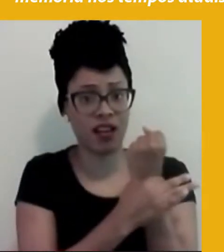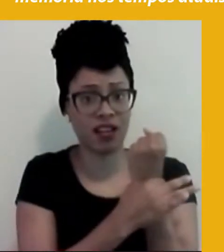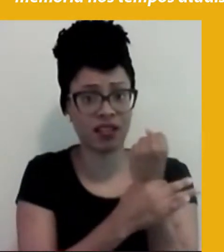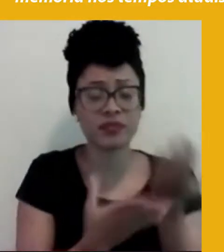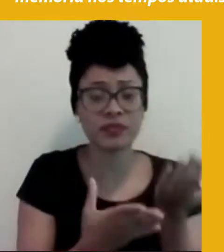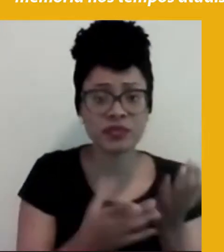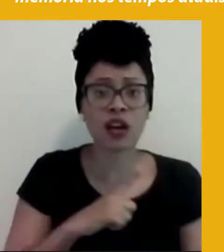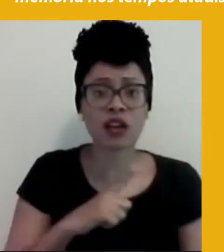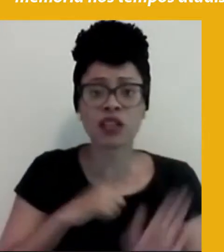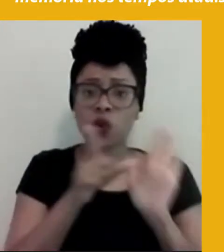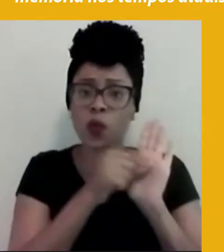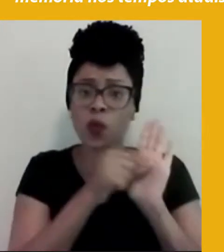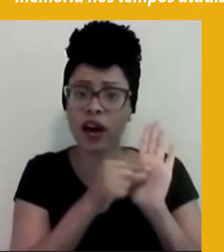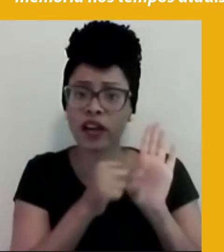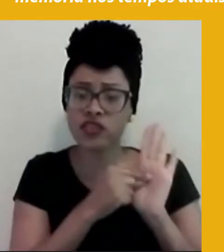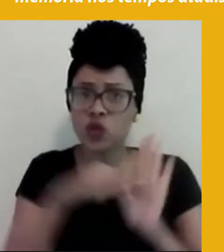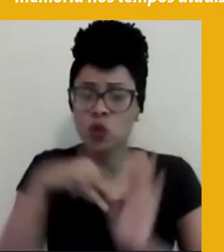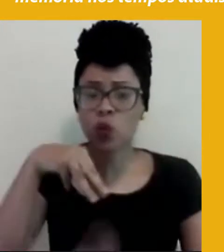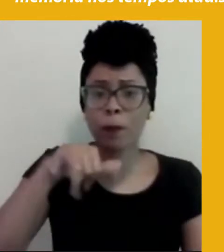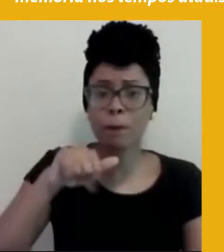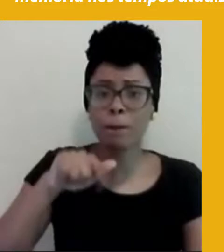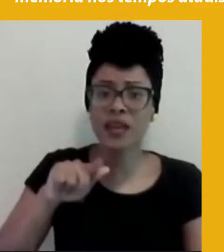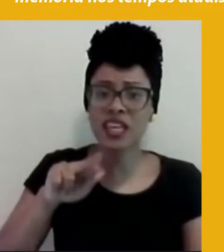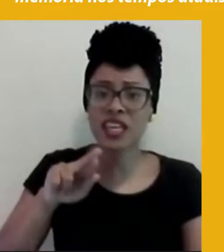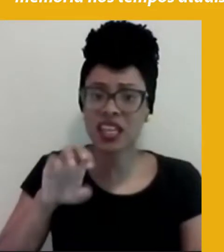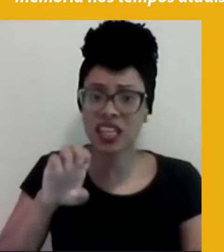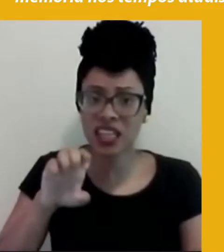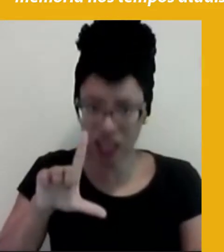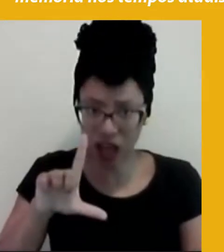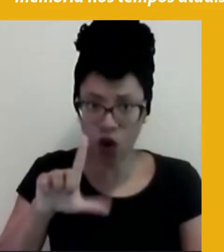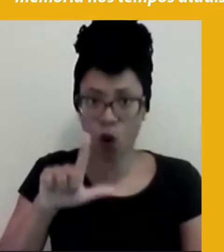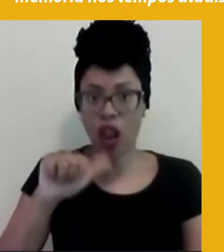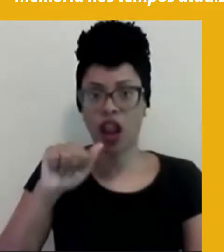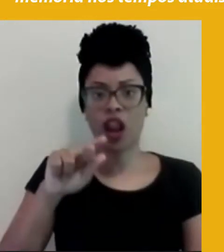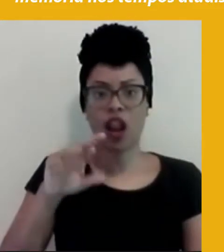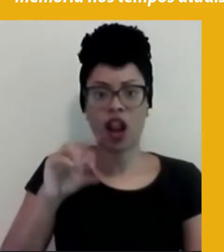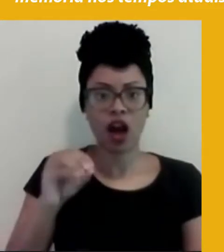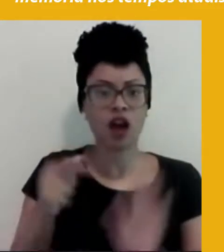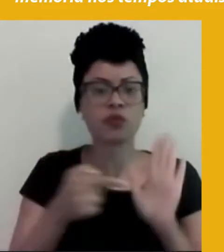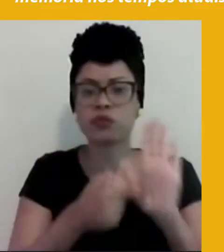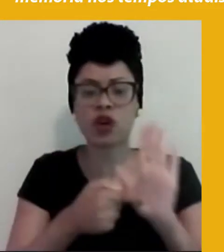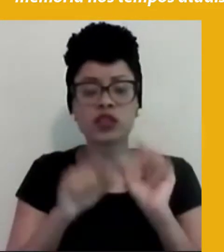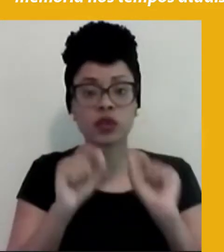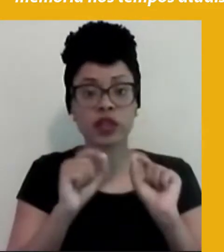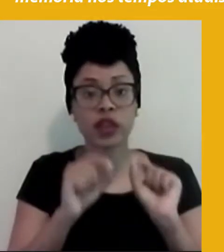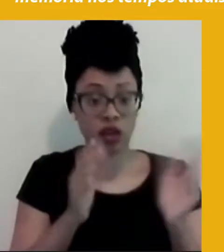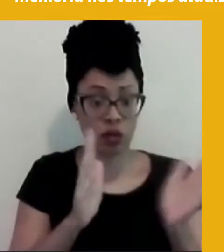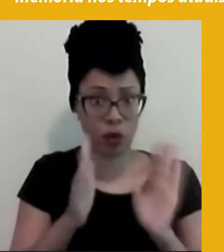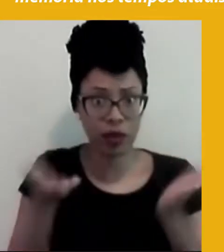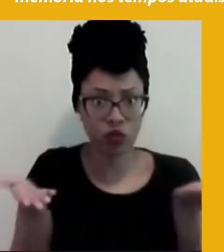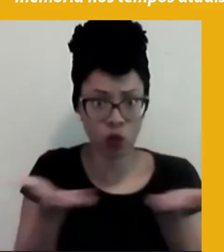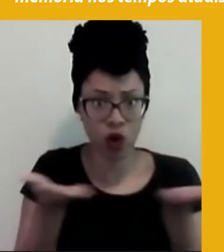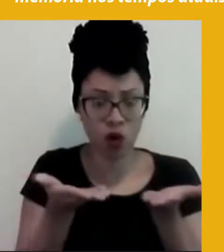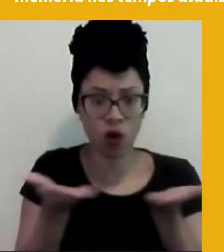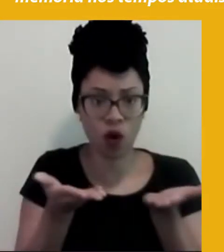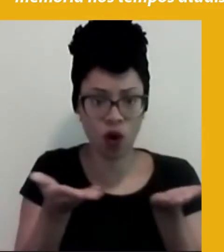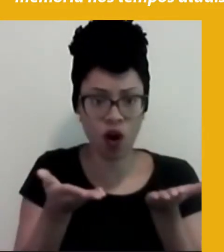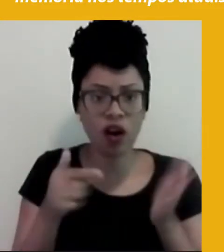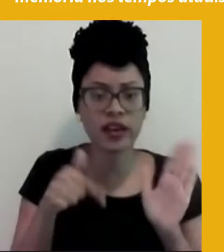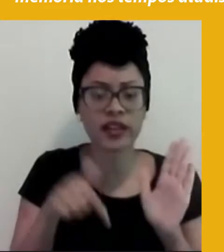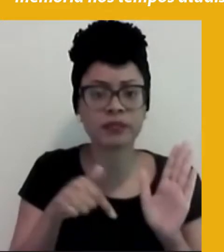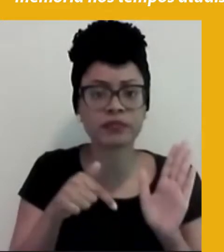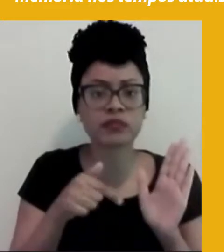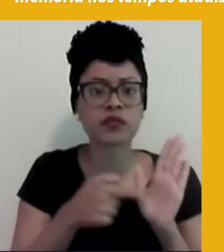Lago, que fala sobre esse momento no Brasil em que existe uma união digamos assim, é a leitura do Foucault pela direita,